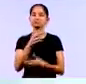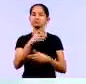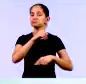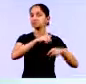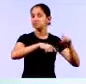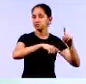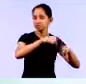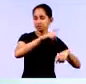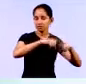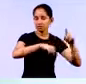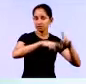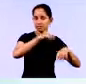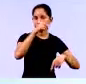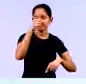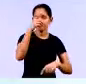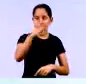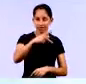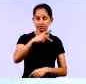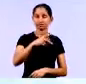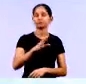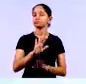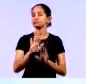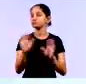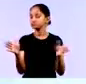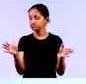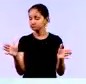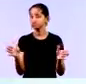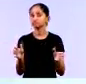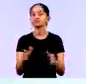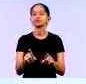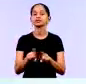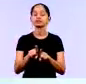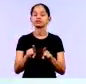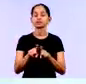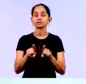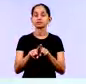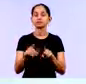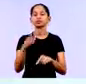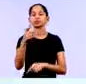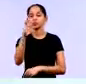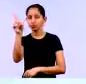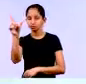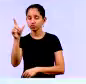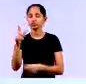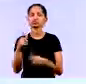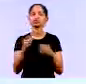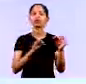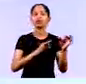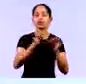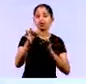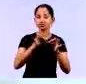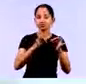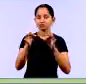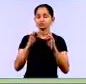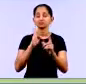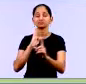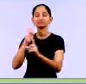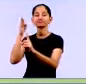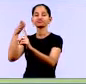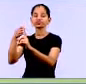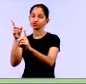matérias-primas, pode ser MP também, como queiram. No orçamento indireto, eu quero que vocês observem